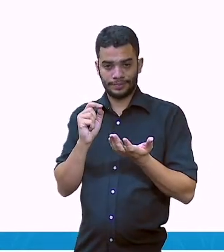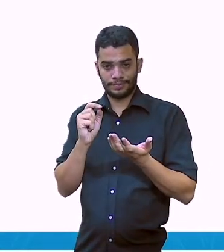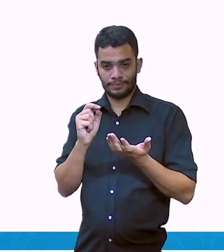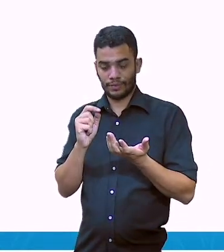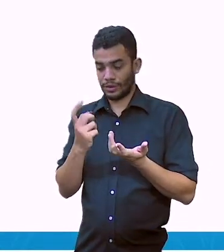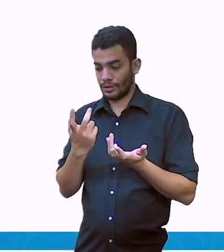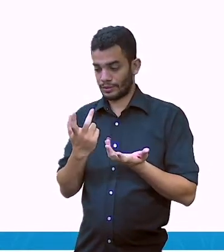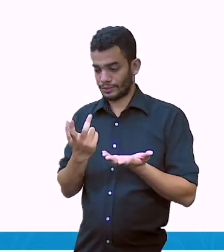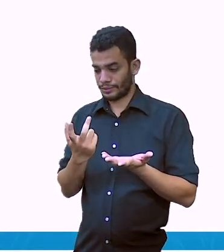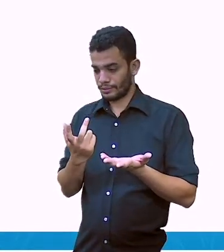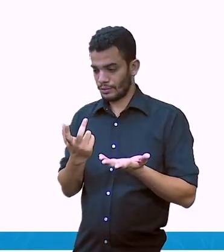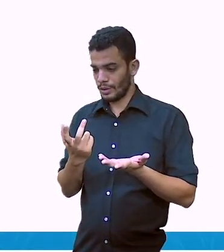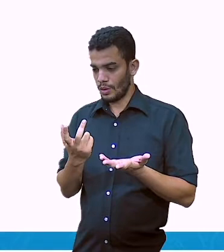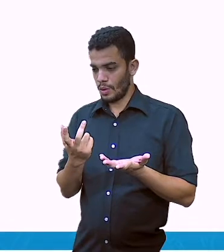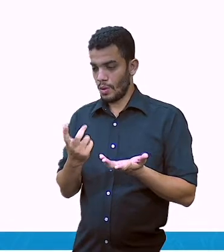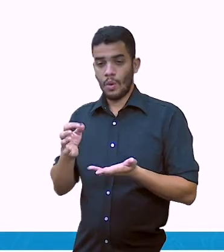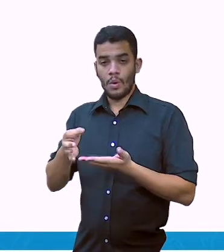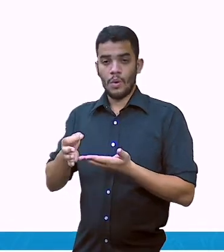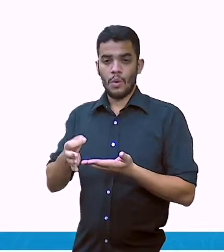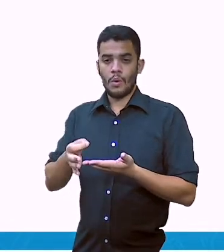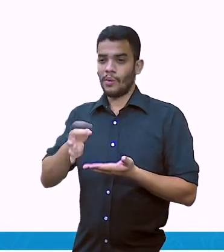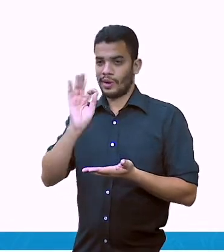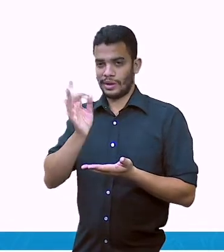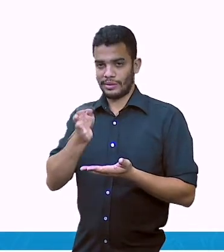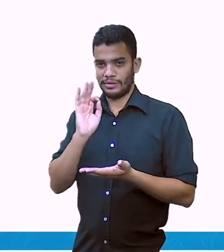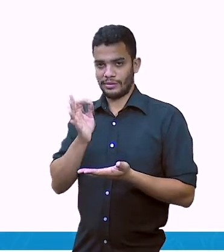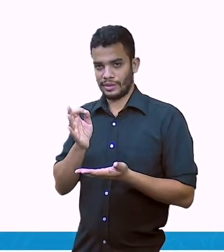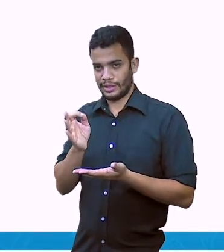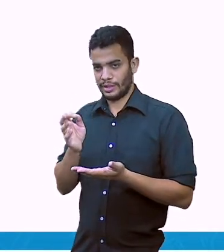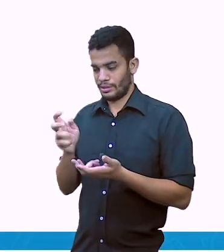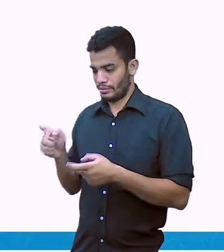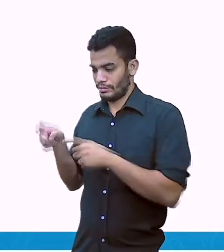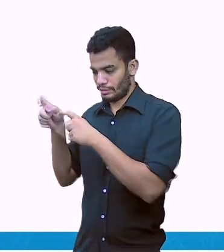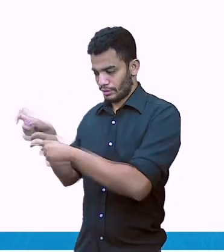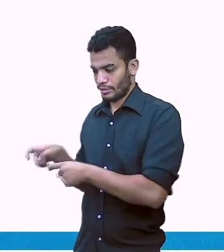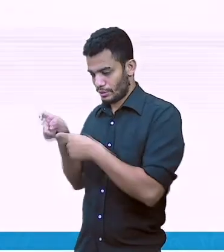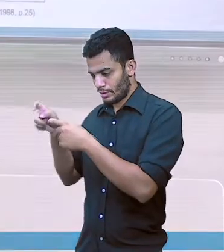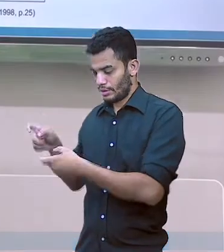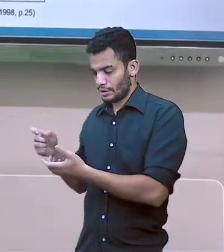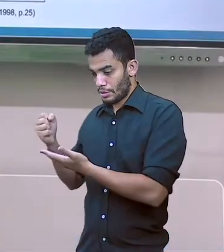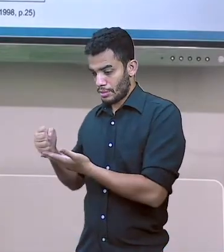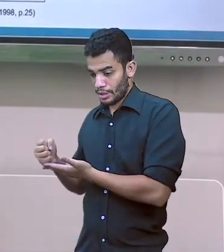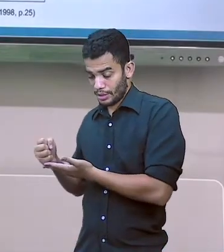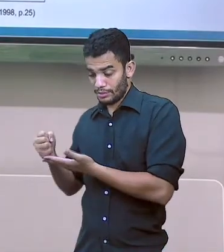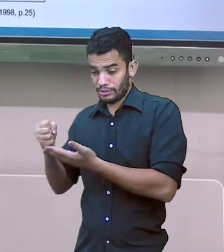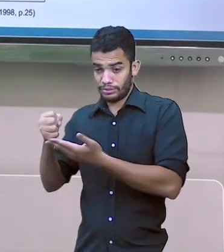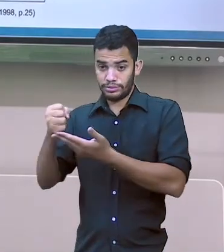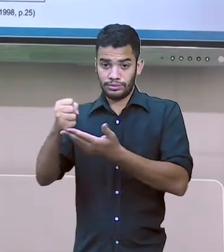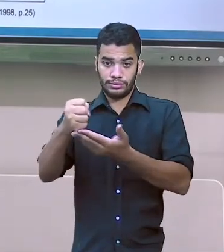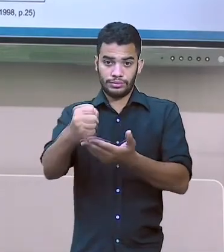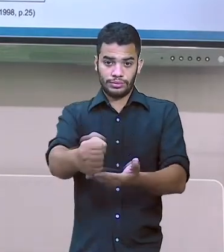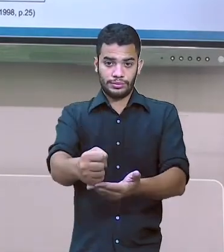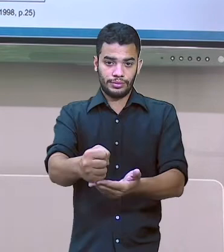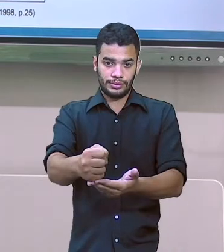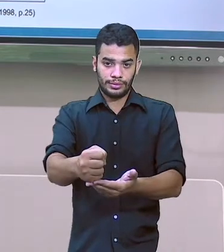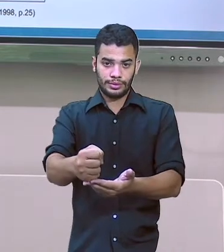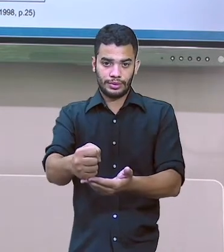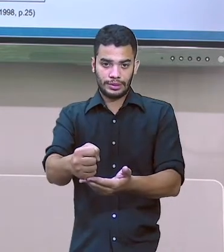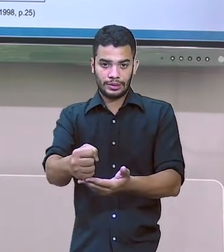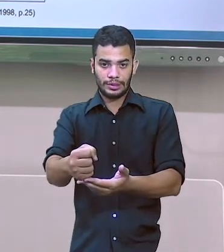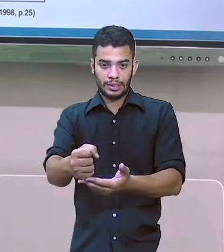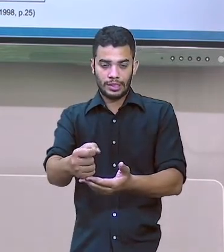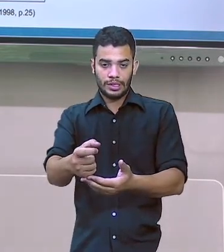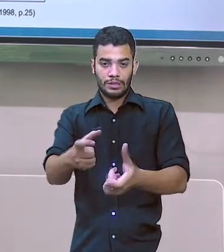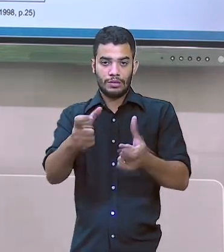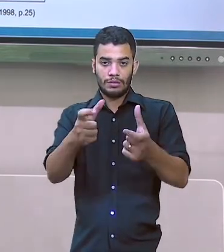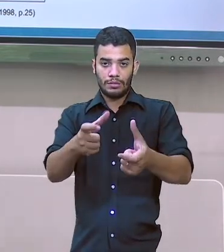seria totalmente exportado. E a industrialização no Brasil ficou parada. Por